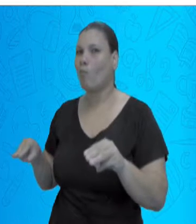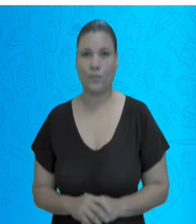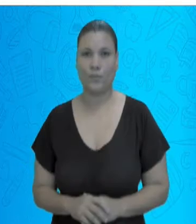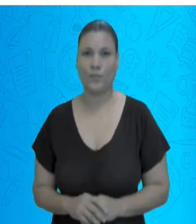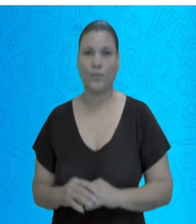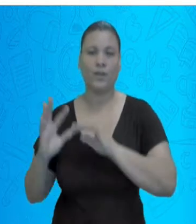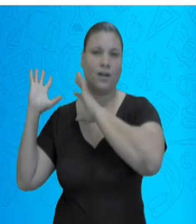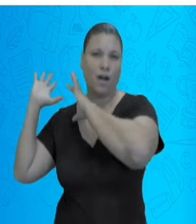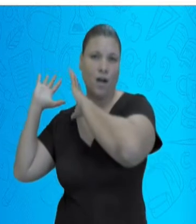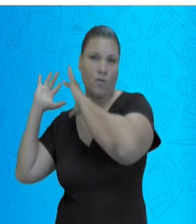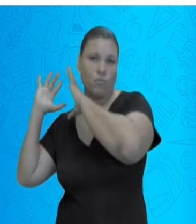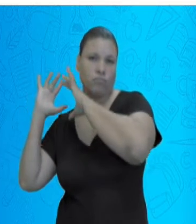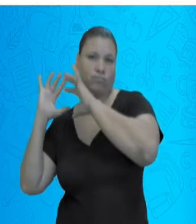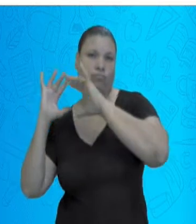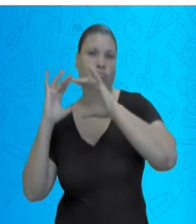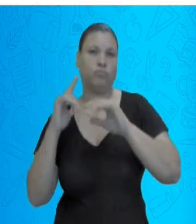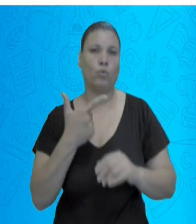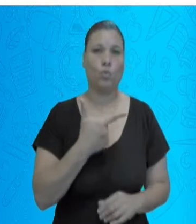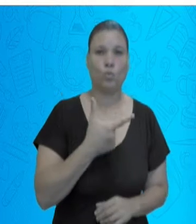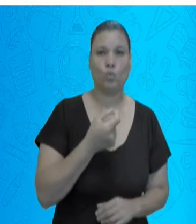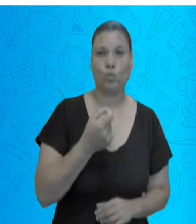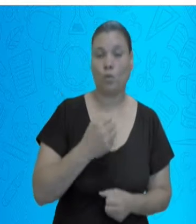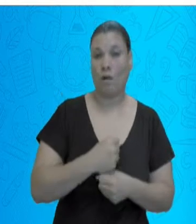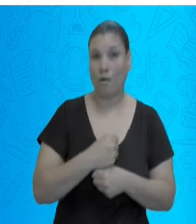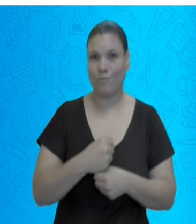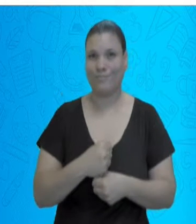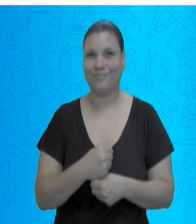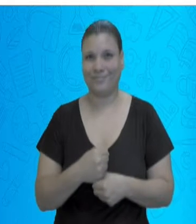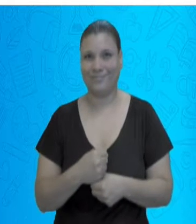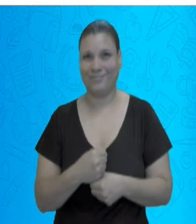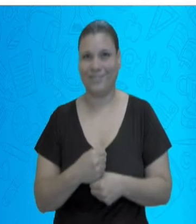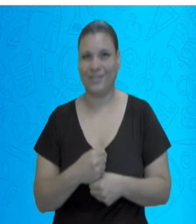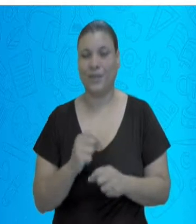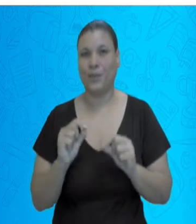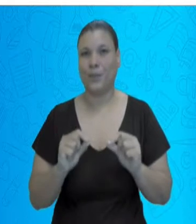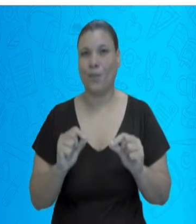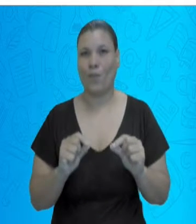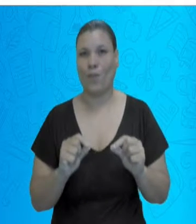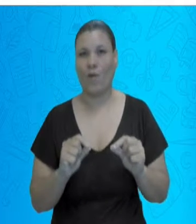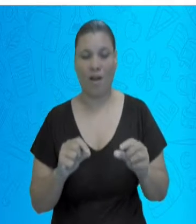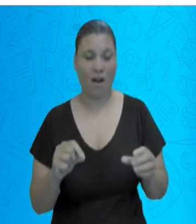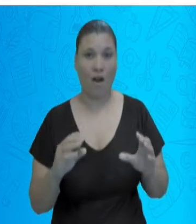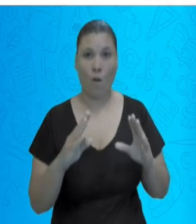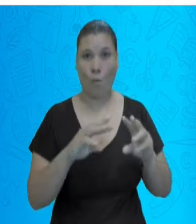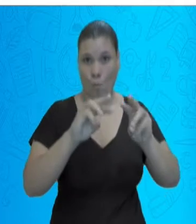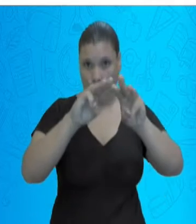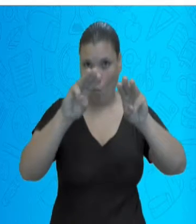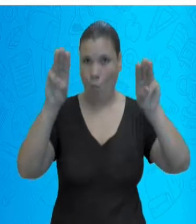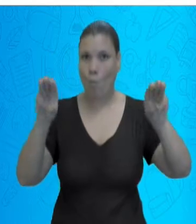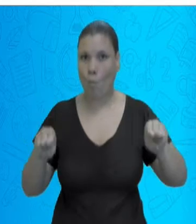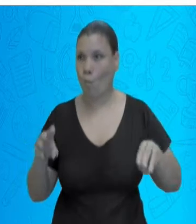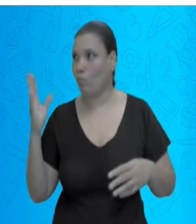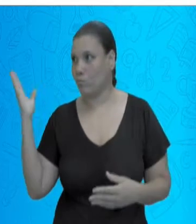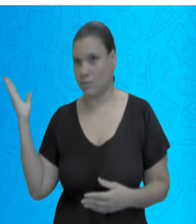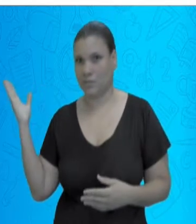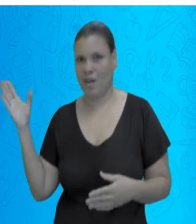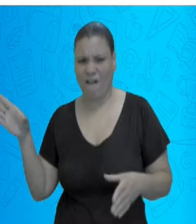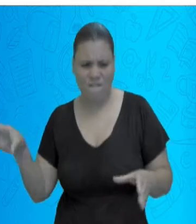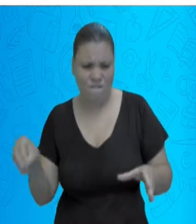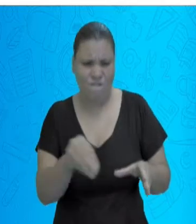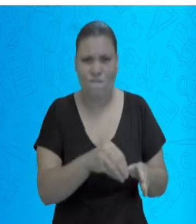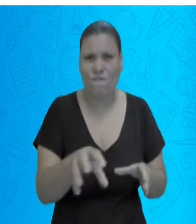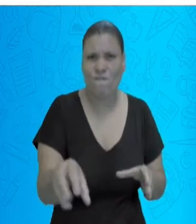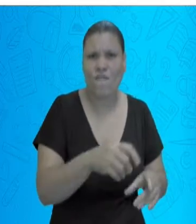VI. Ao longo de 200 anos, tornou-se referência nacional, com um acervo de mais de